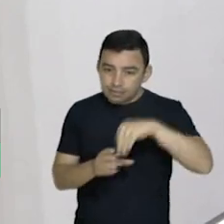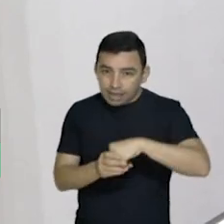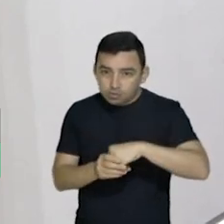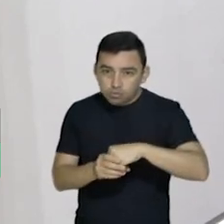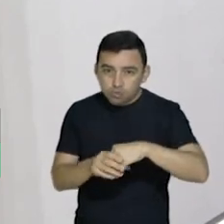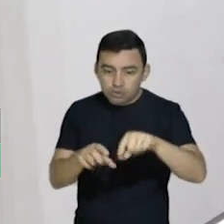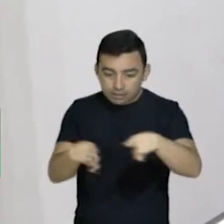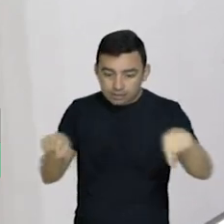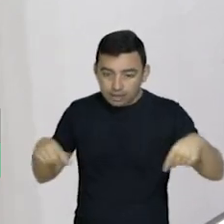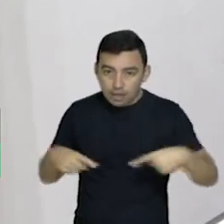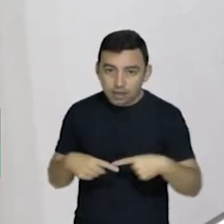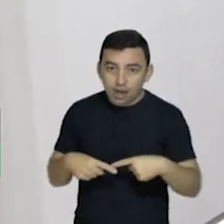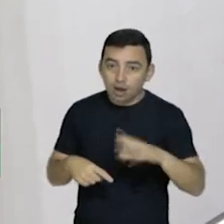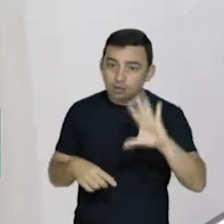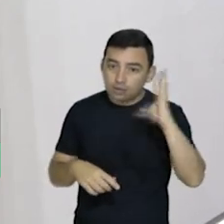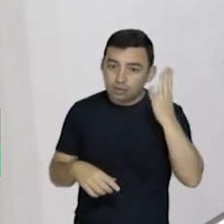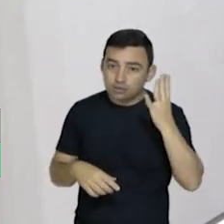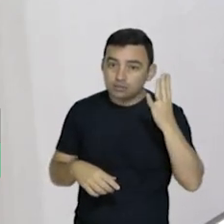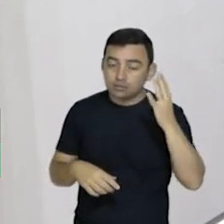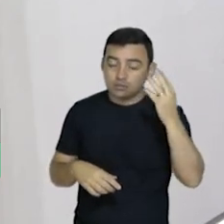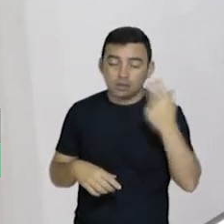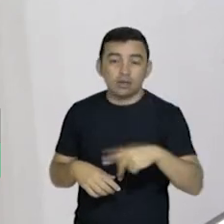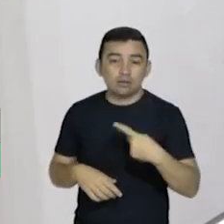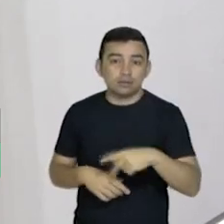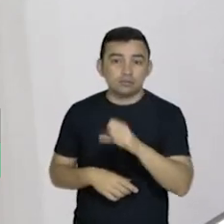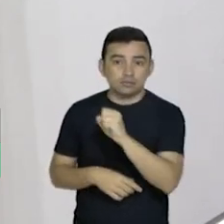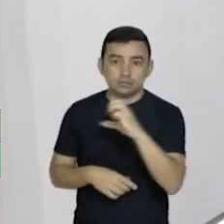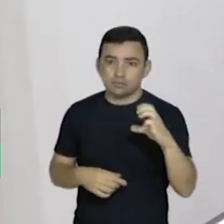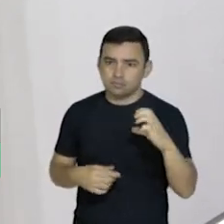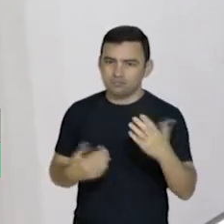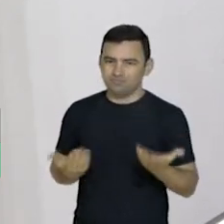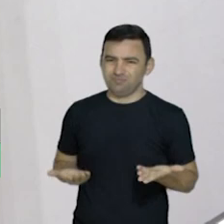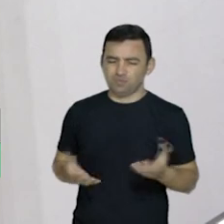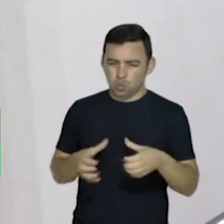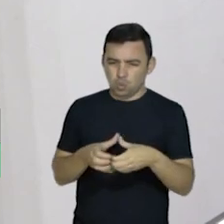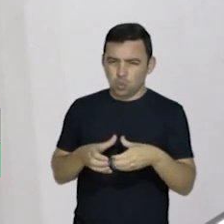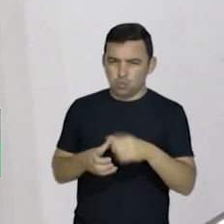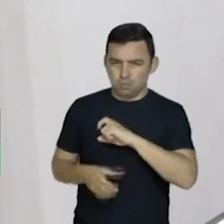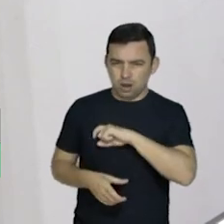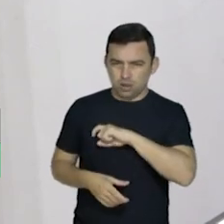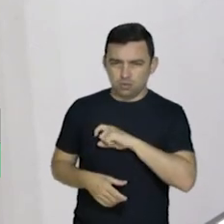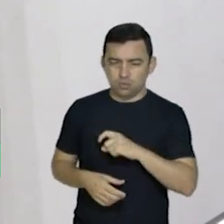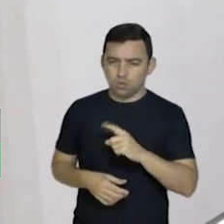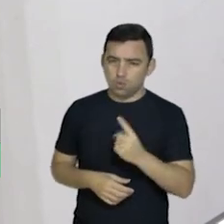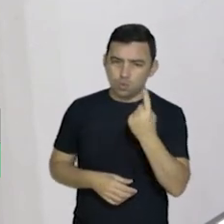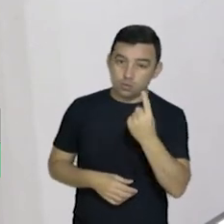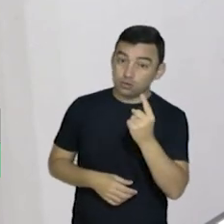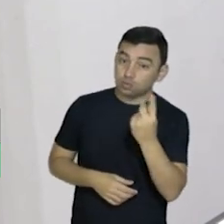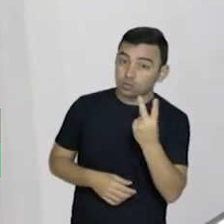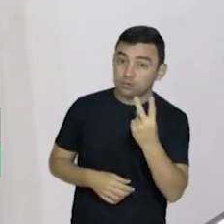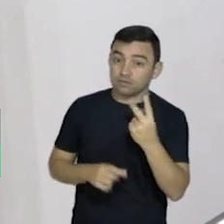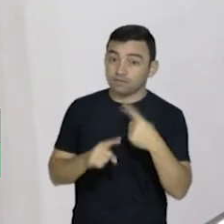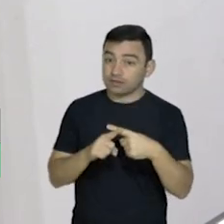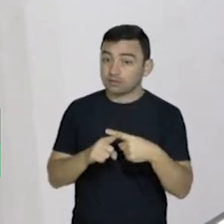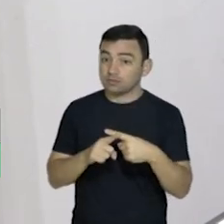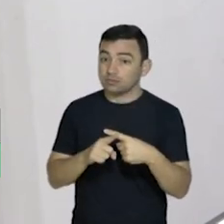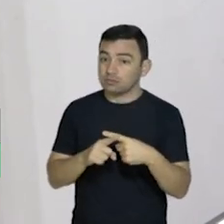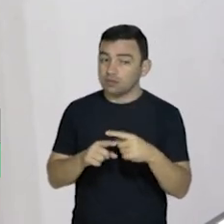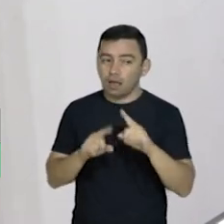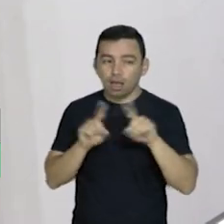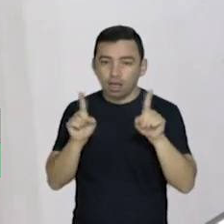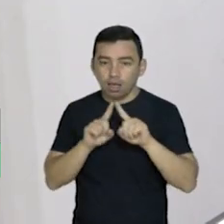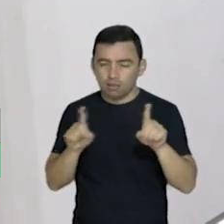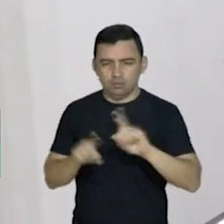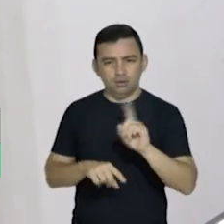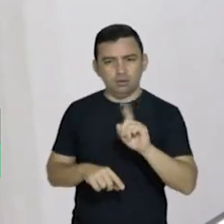máfia de guincho e solo Catarinense é isso que eu quero investigar não foi uma e nem duas reclamações